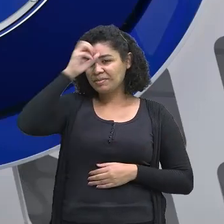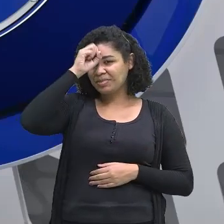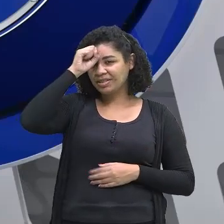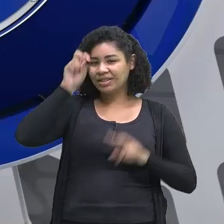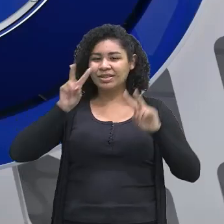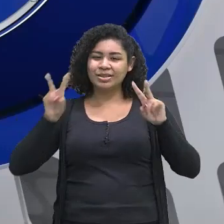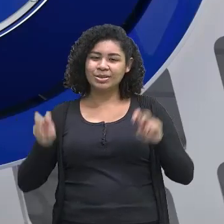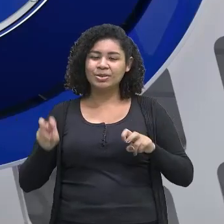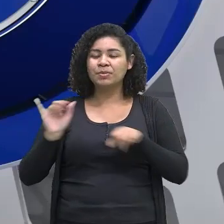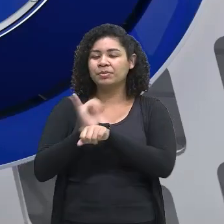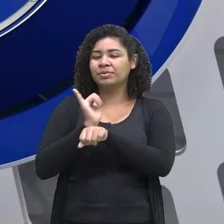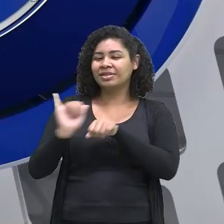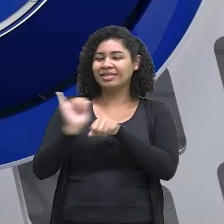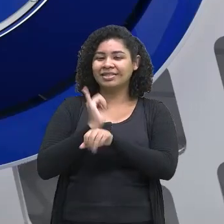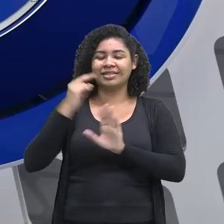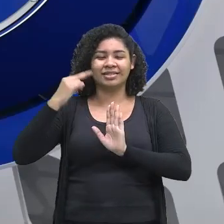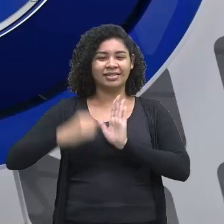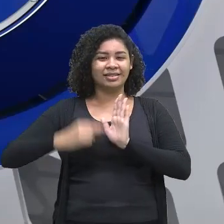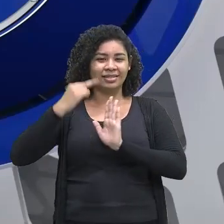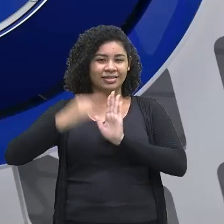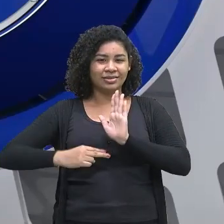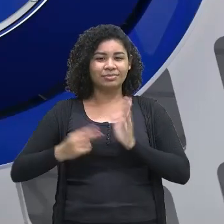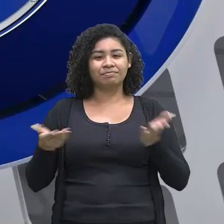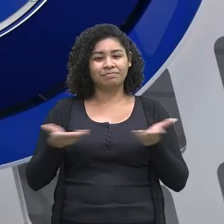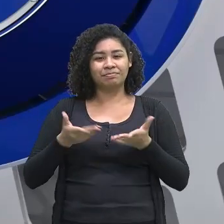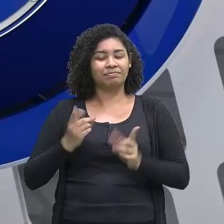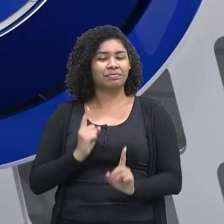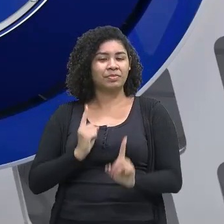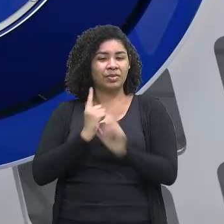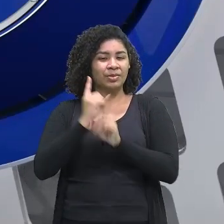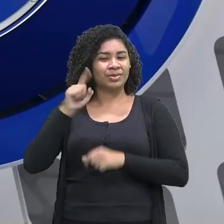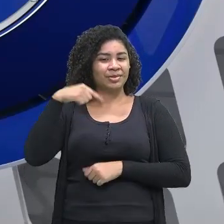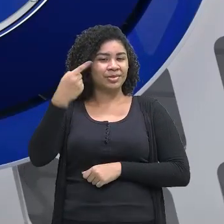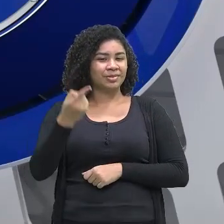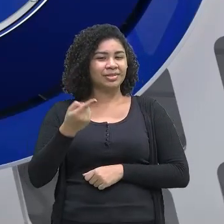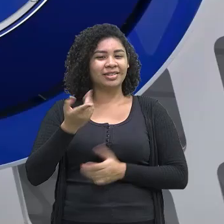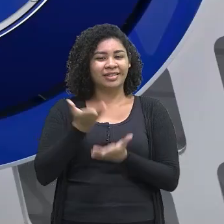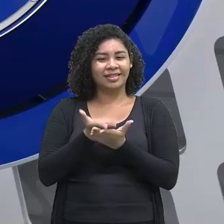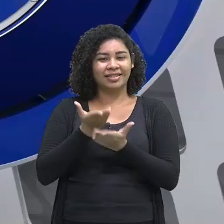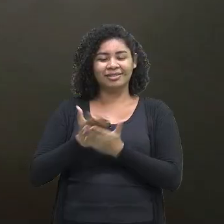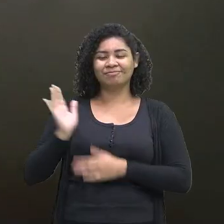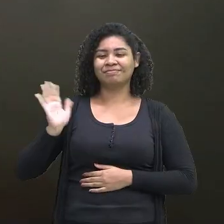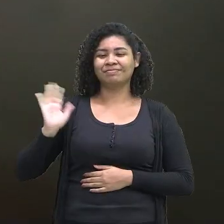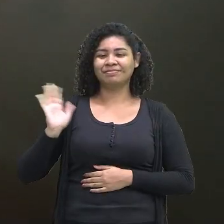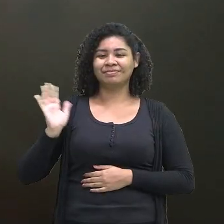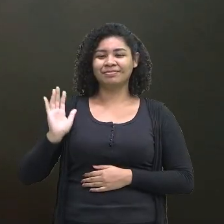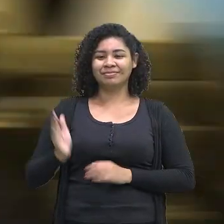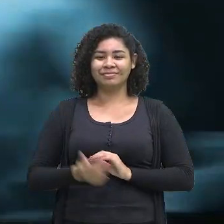estratégia de leitura. Nós nos vemos, então, na próxima aula. See you!